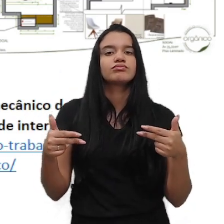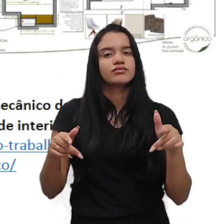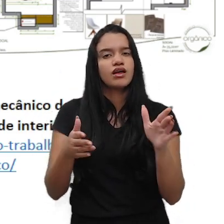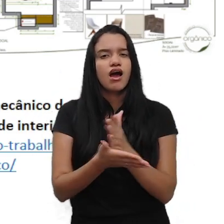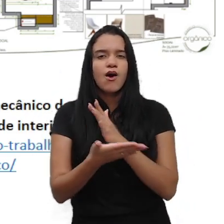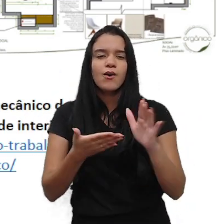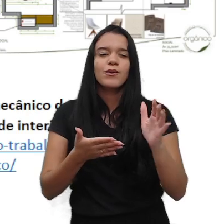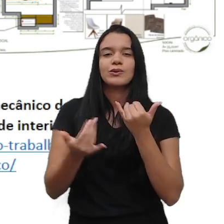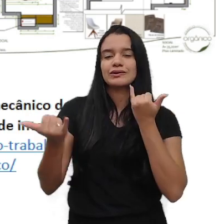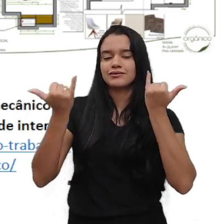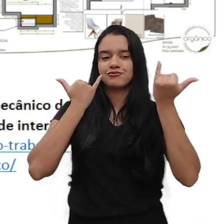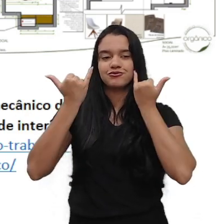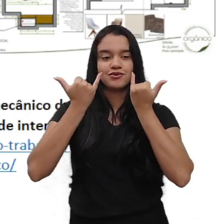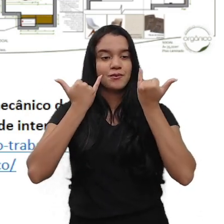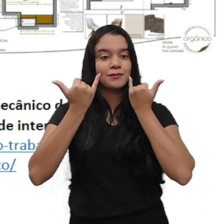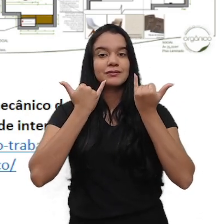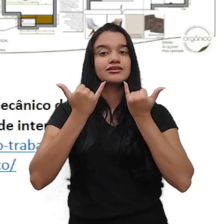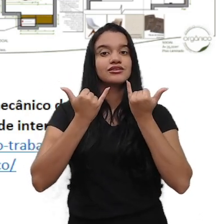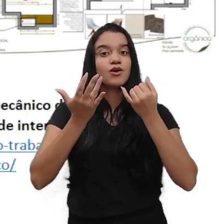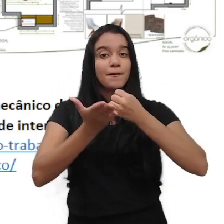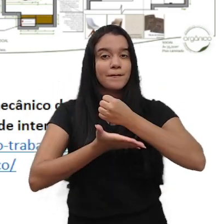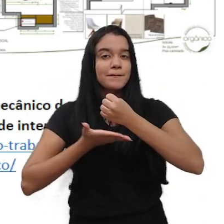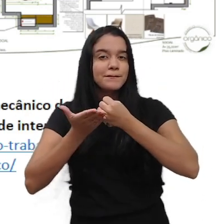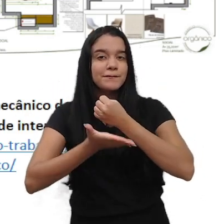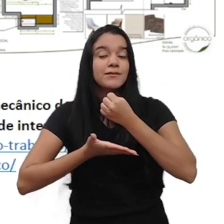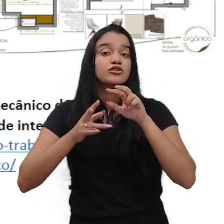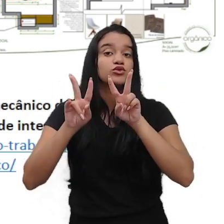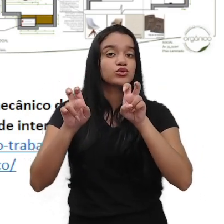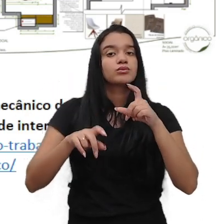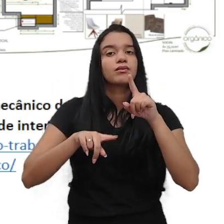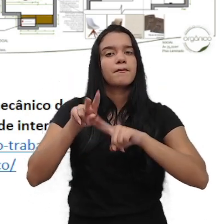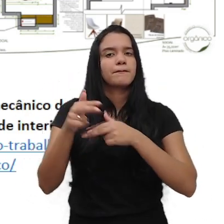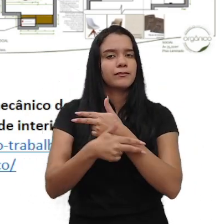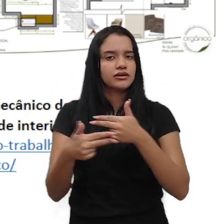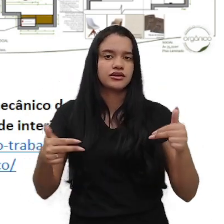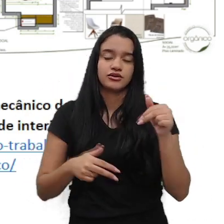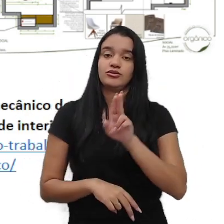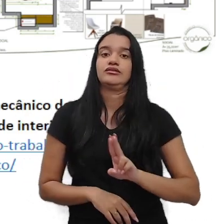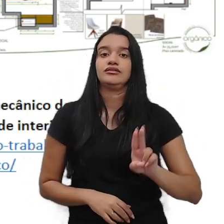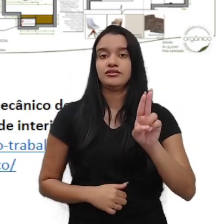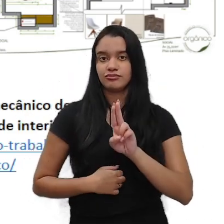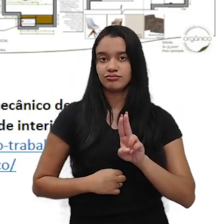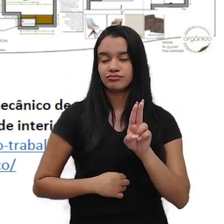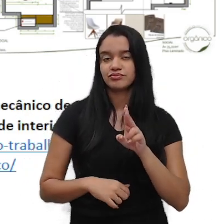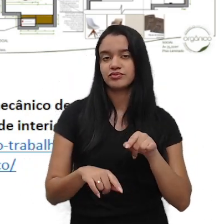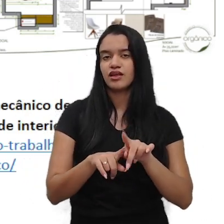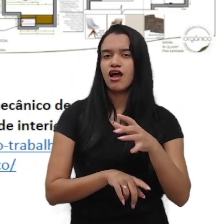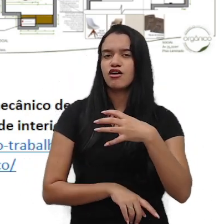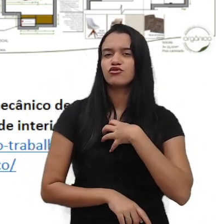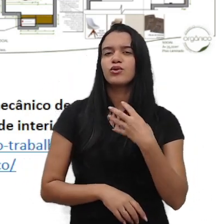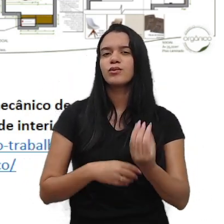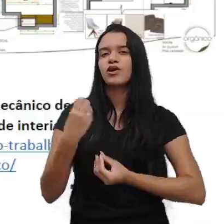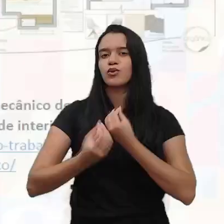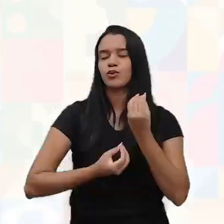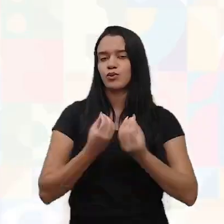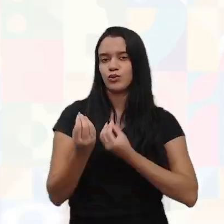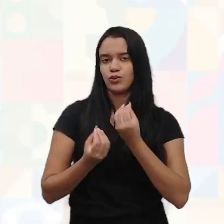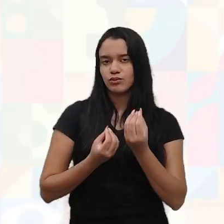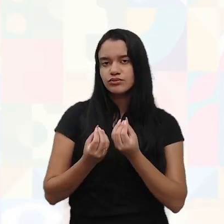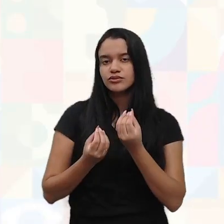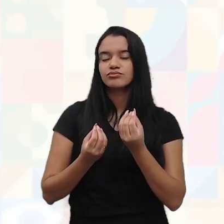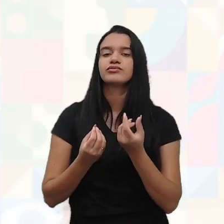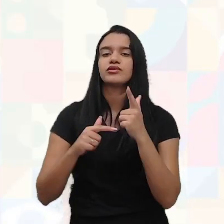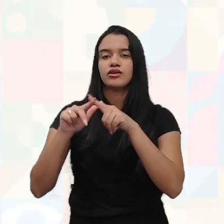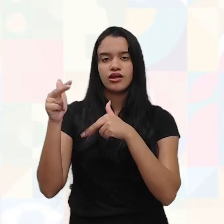algumas informações básicas sobre os materiais que devem ser utilizados, e a forma como deve ficar esse